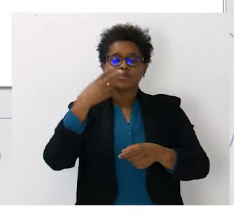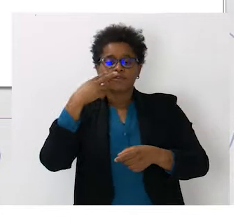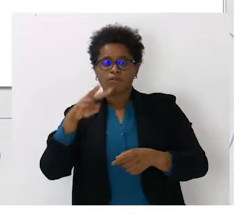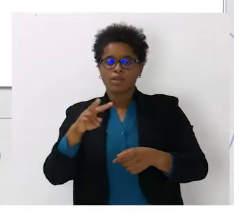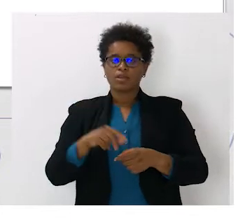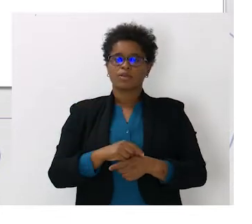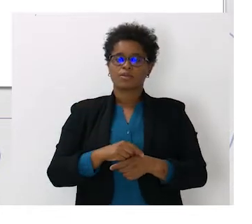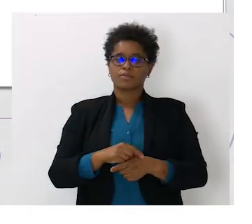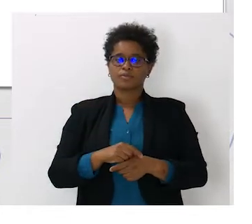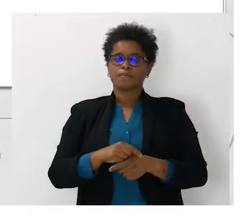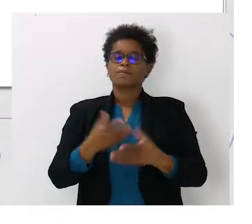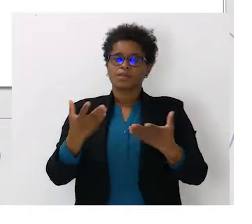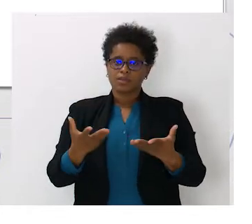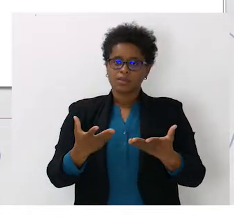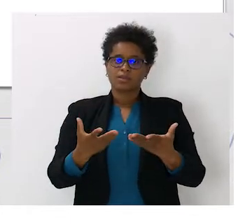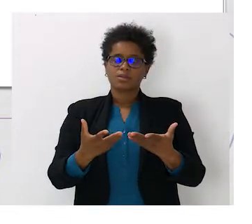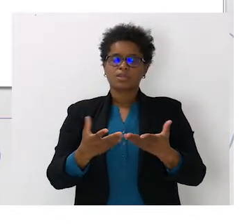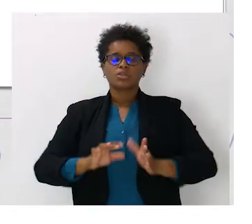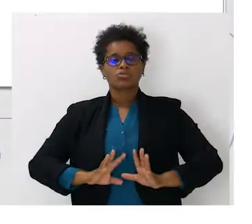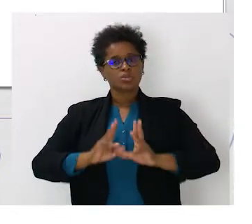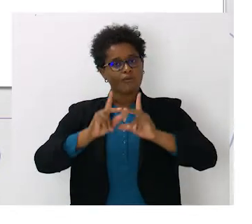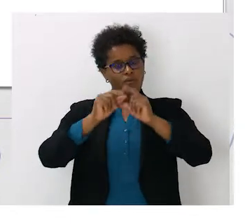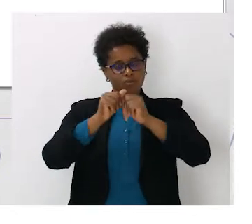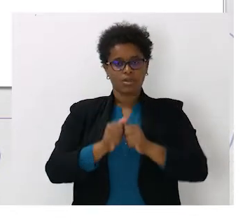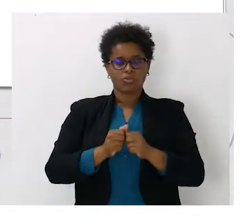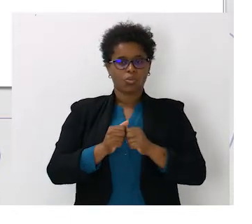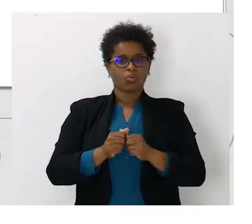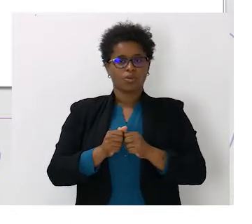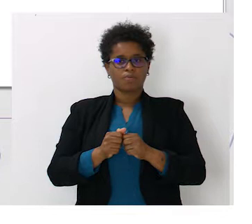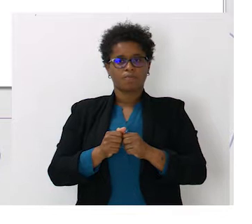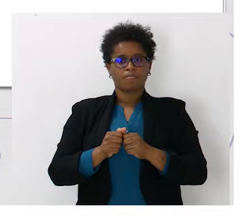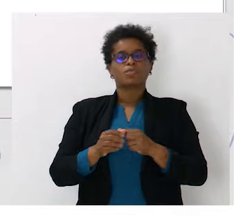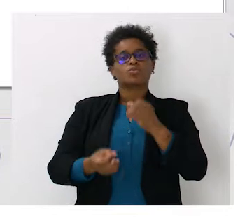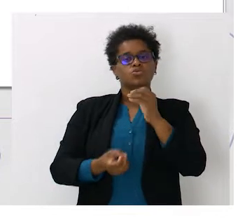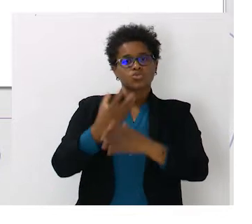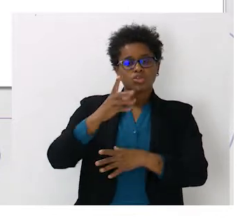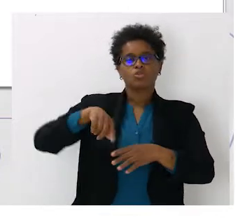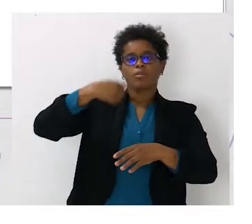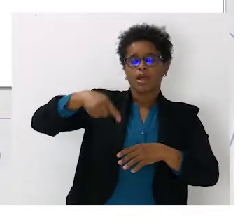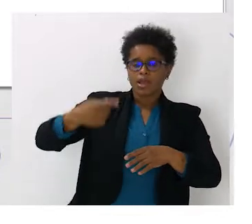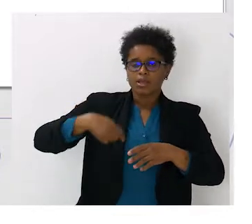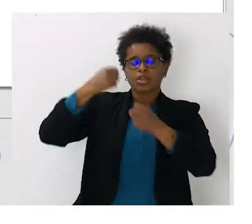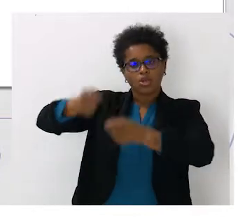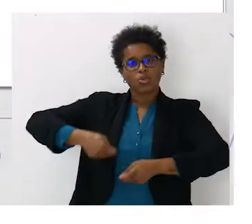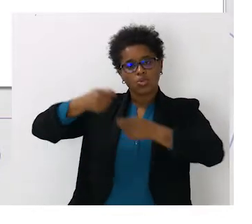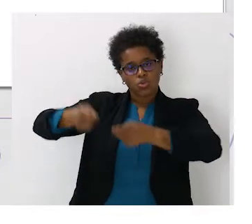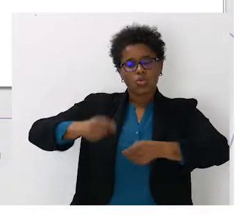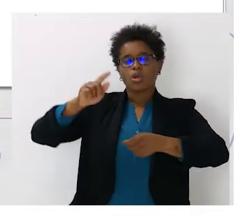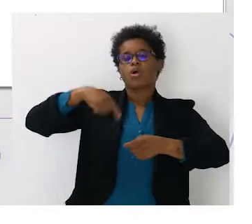se verificou um considerável desenvolvimento, tendo surgido, para além da